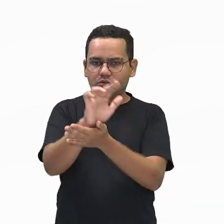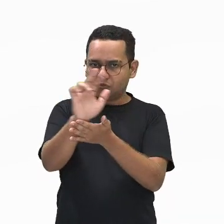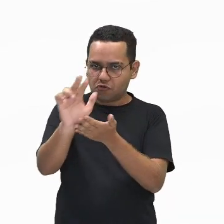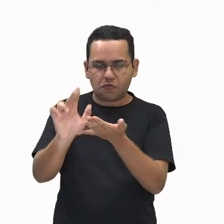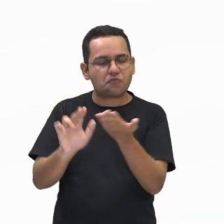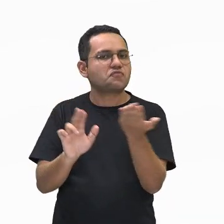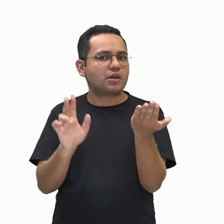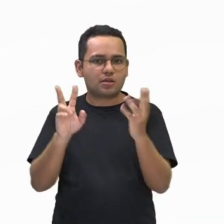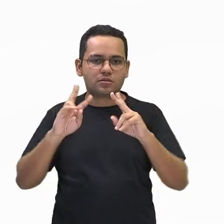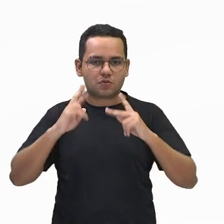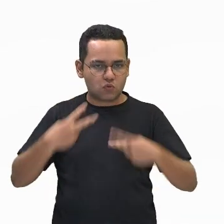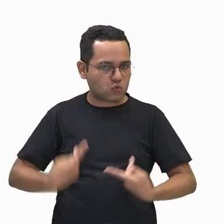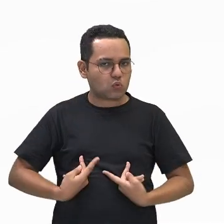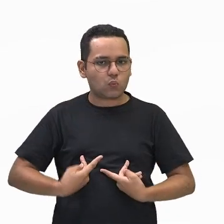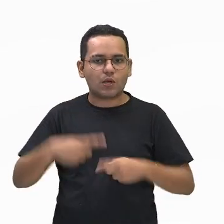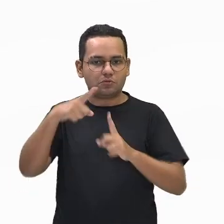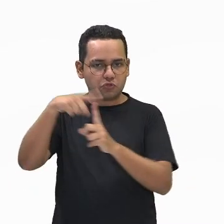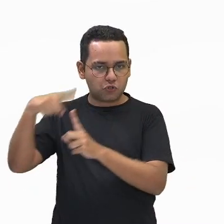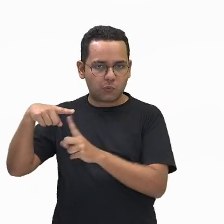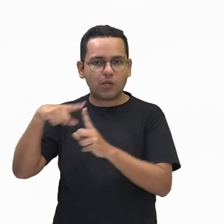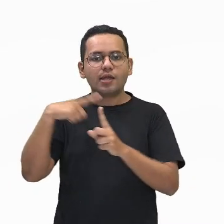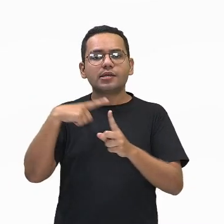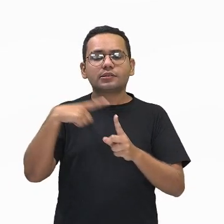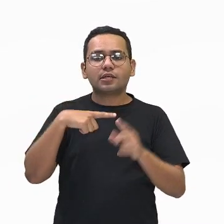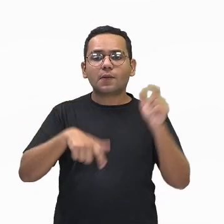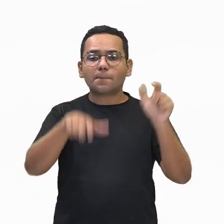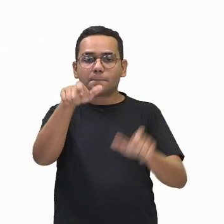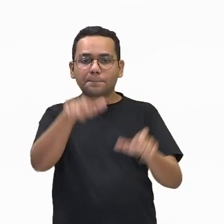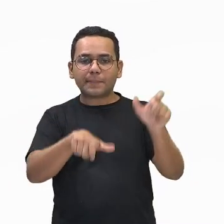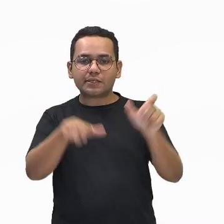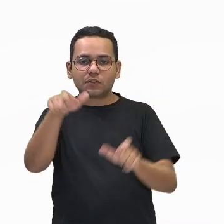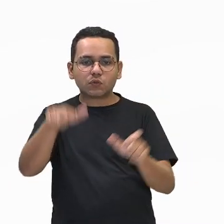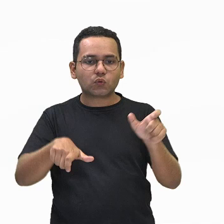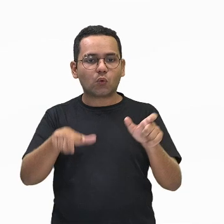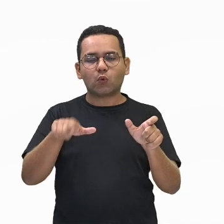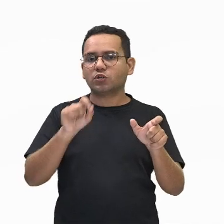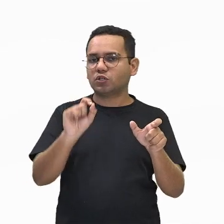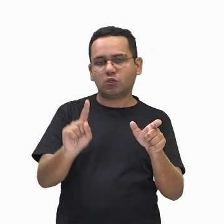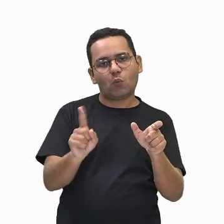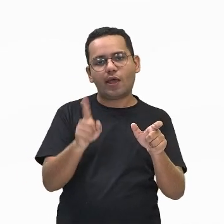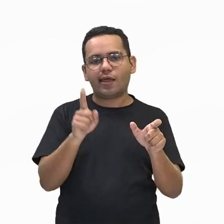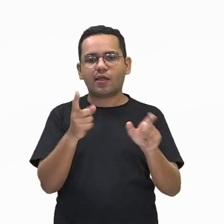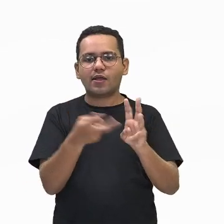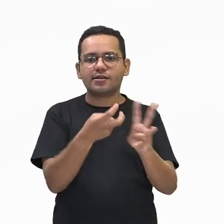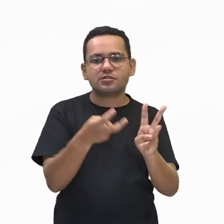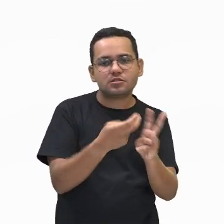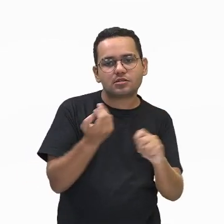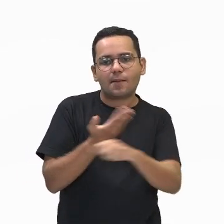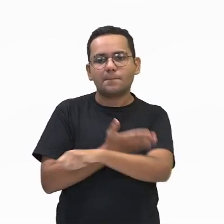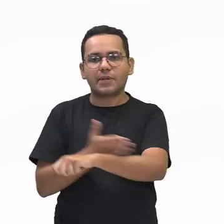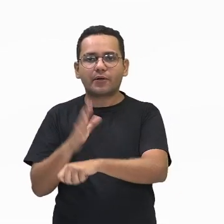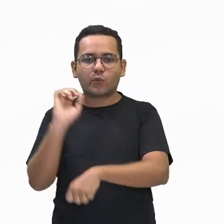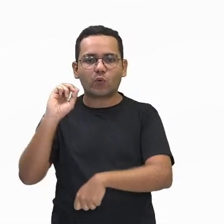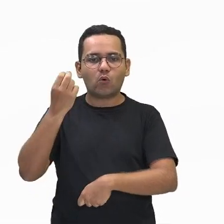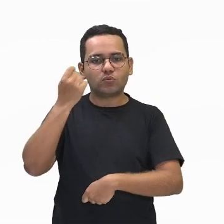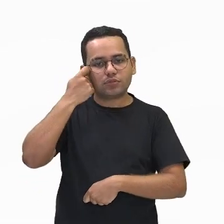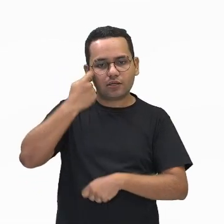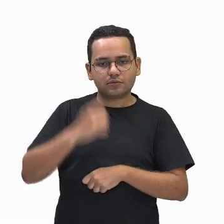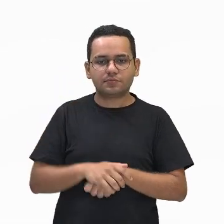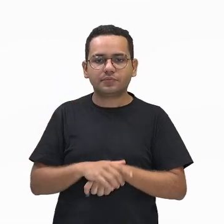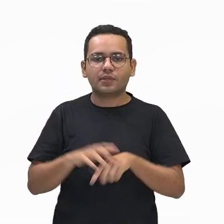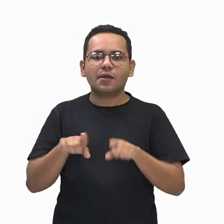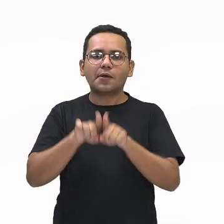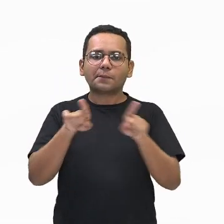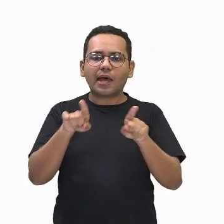humanos acabou gerando indivíduos que não eram completamente indígenas, brancos ou negros, no que se refere